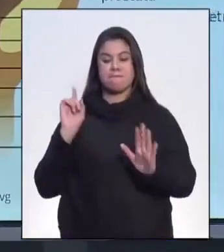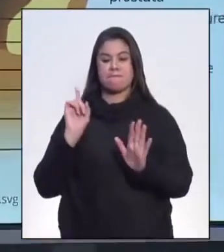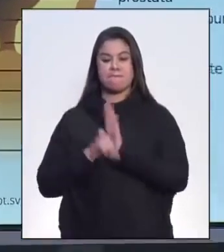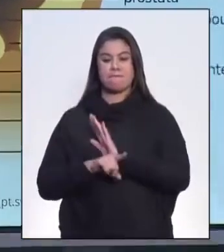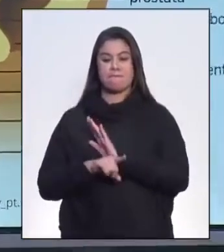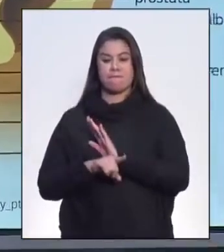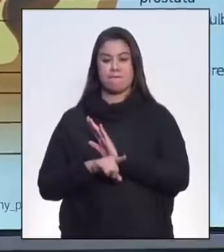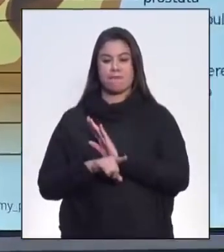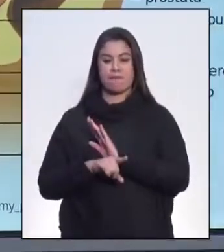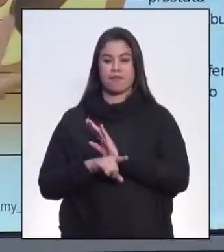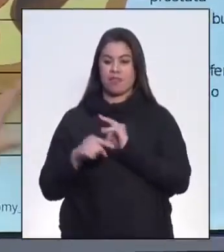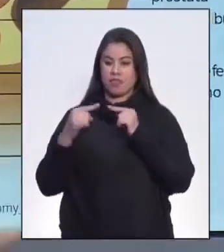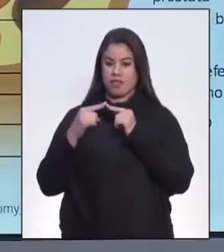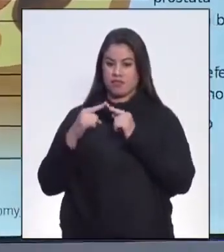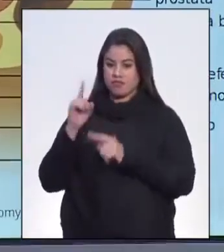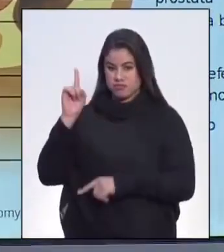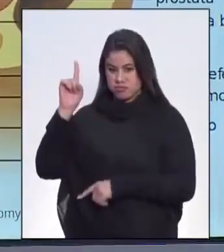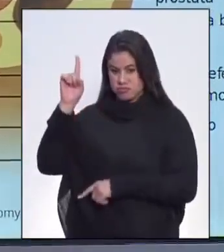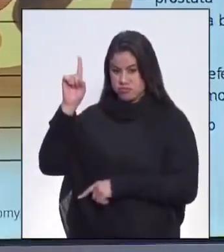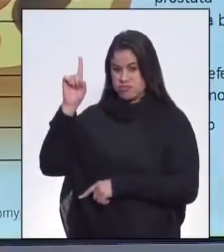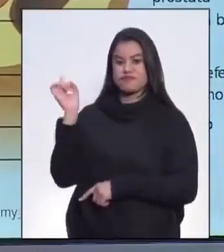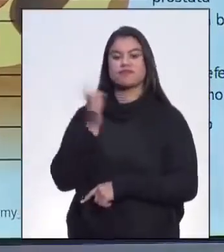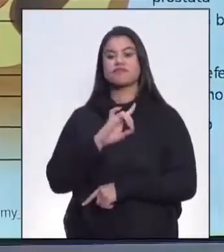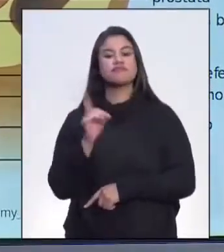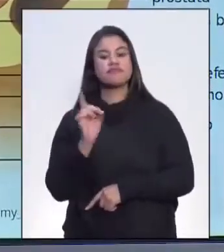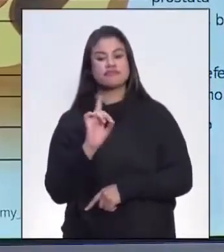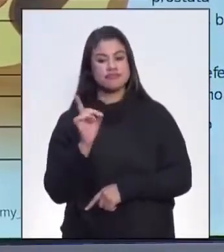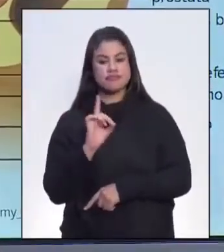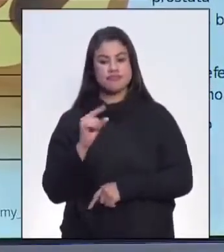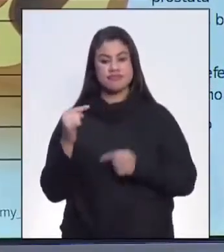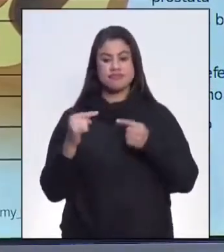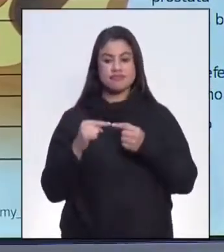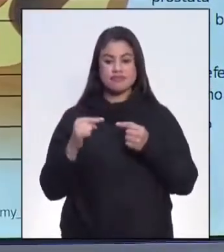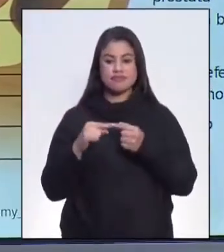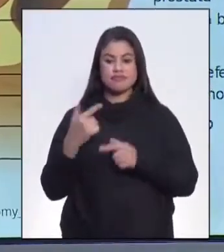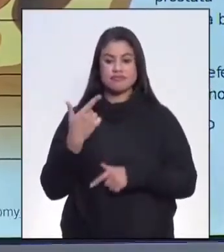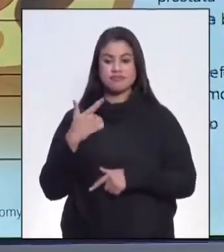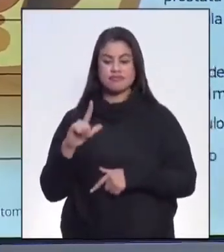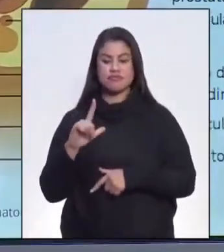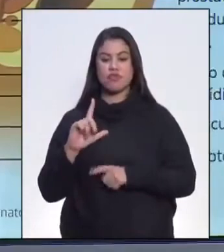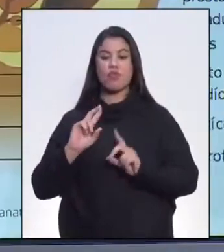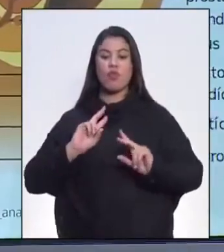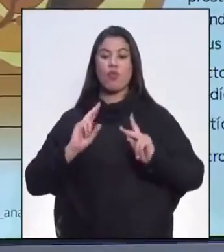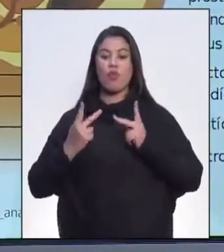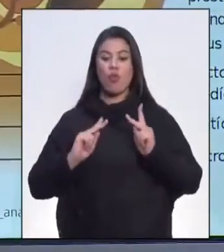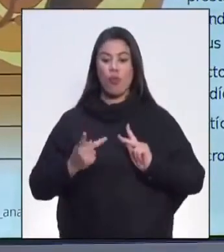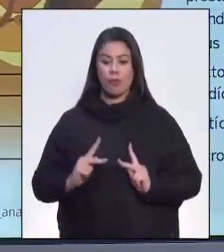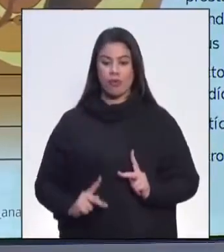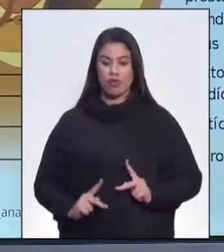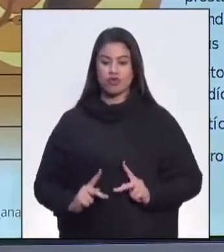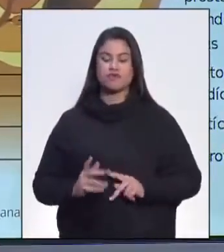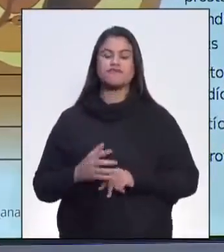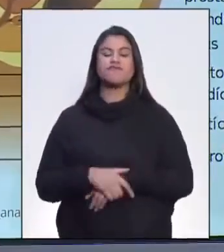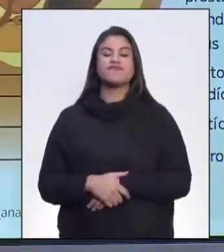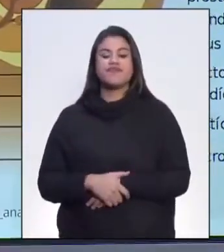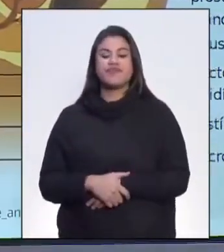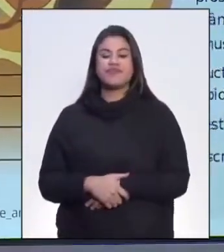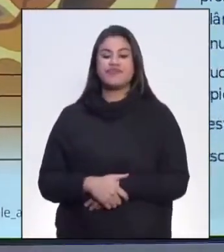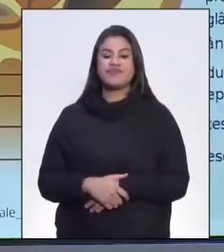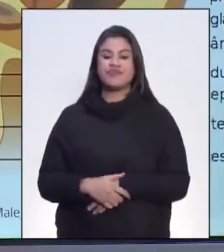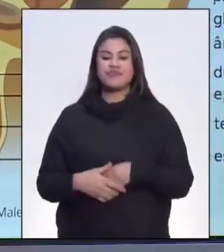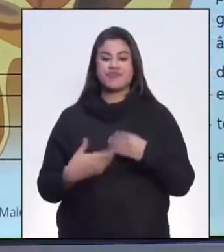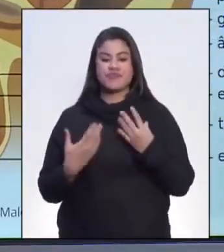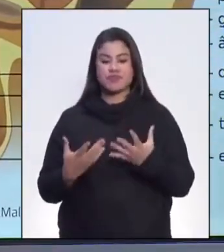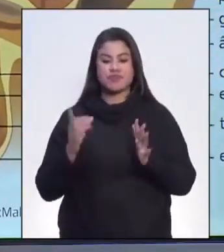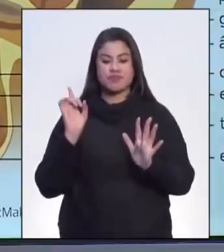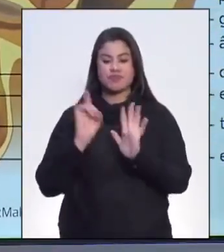fazer não é sobre o aparelho reprodutor, mas é sobre o efeito do hormônio, tá bom? E aí, ó, a